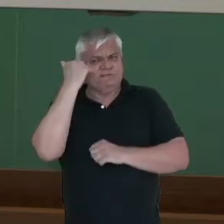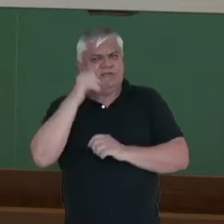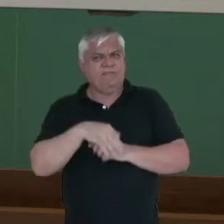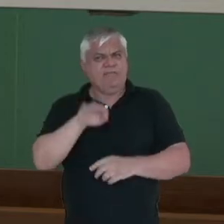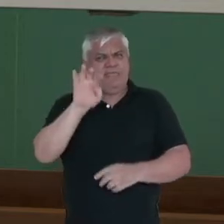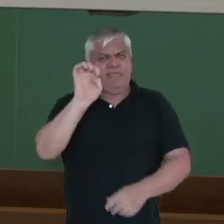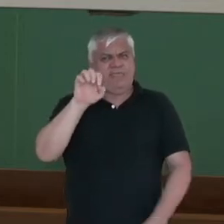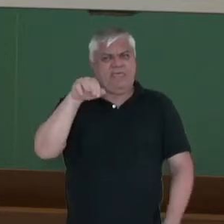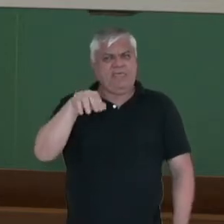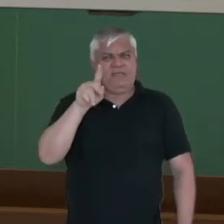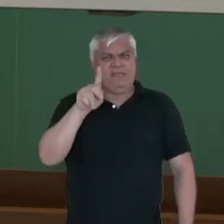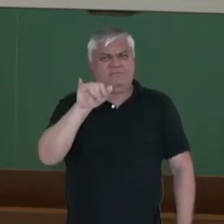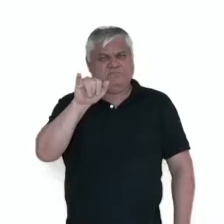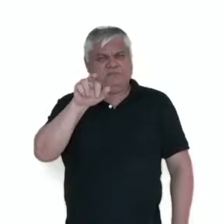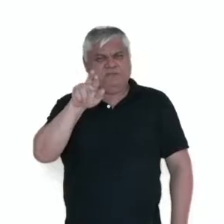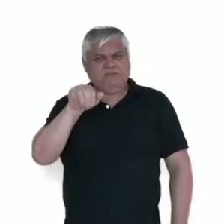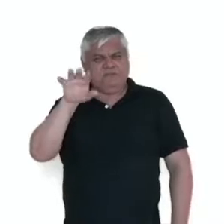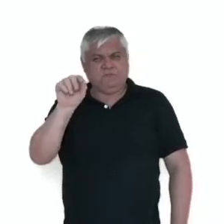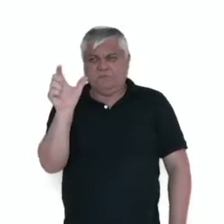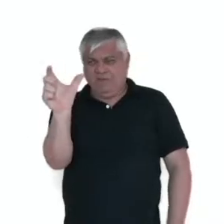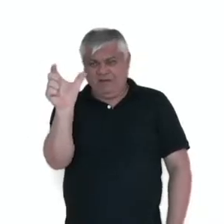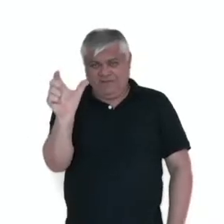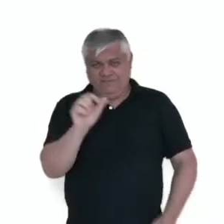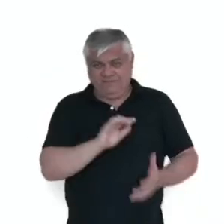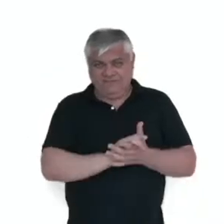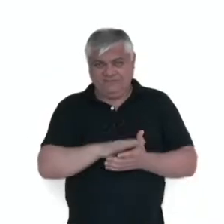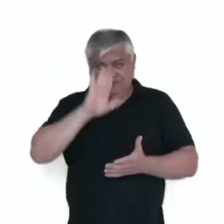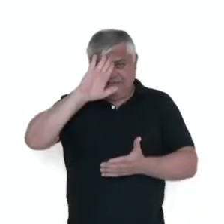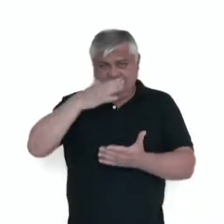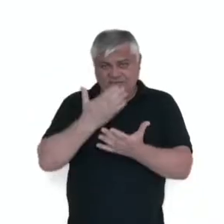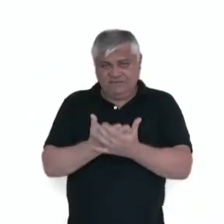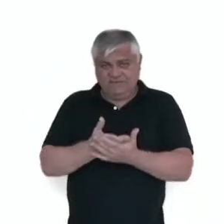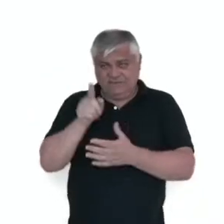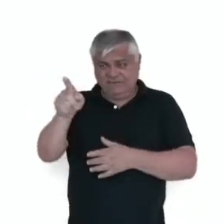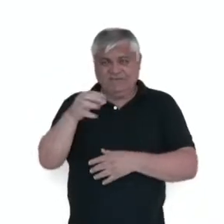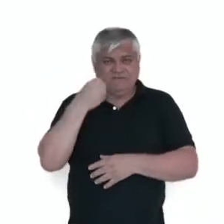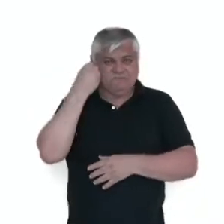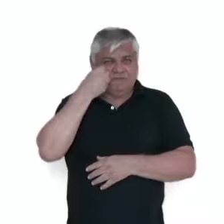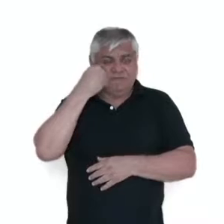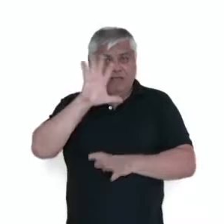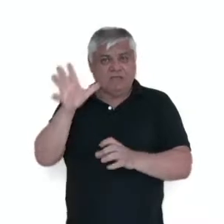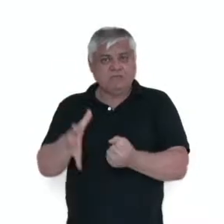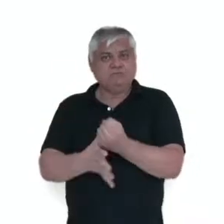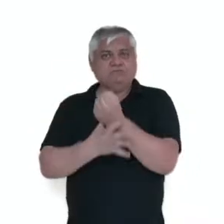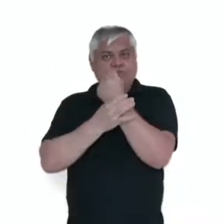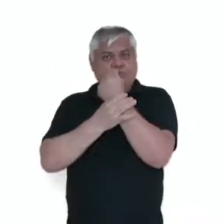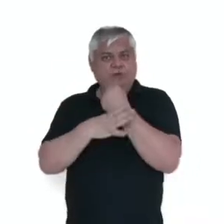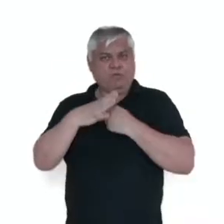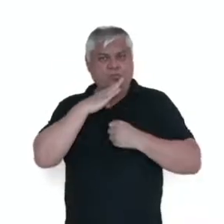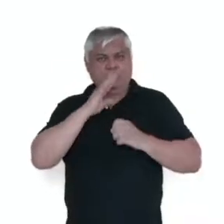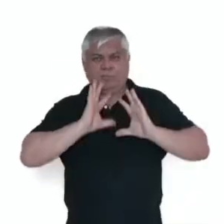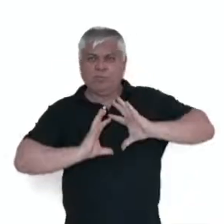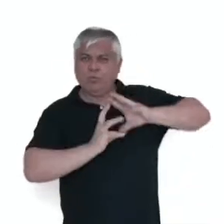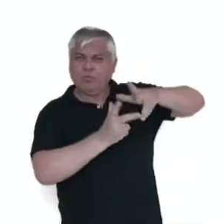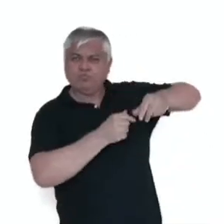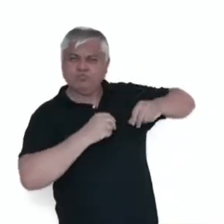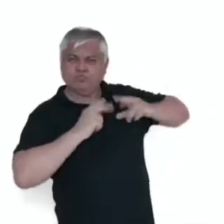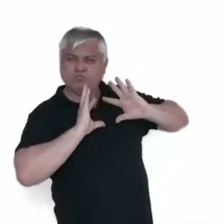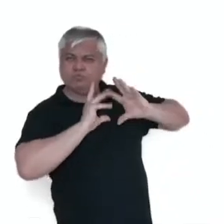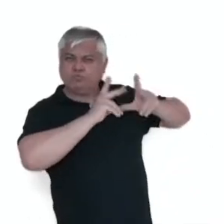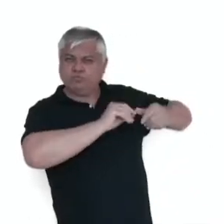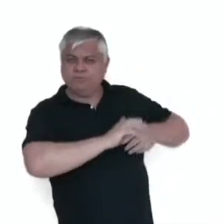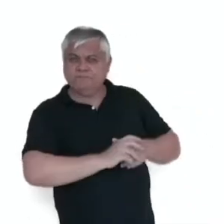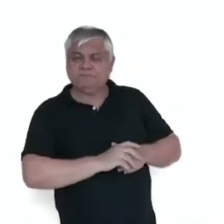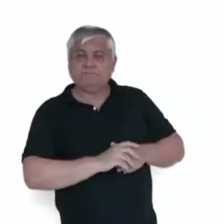é empirismo? Acredita que o empirismo é uma forma segura de conhecer o mundo? Qual é o papel